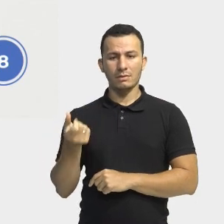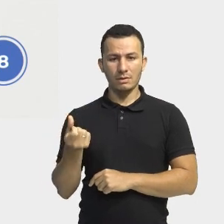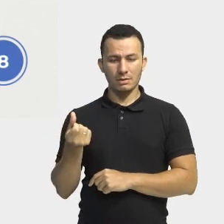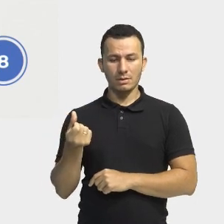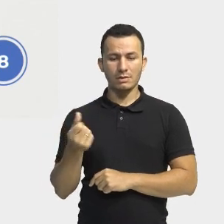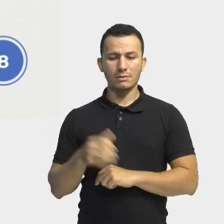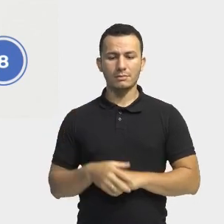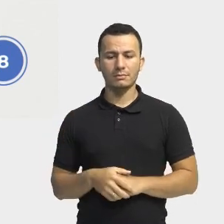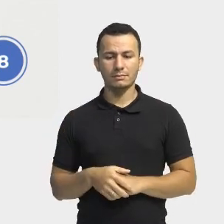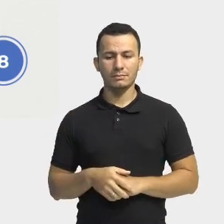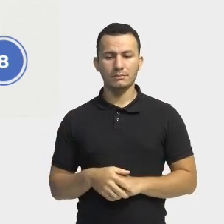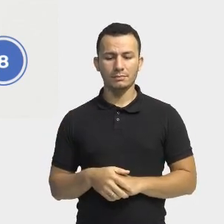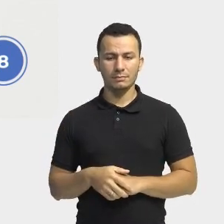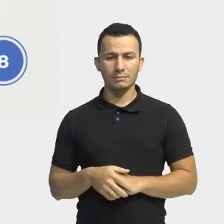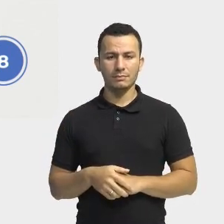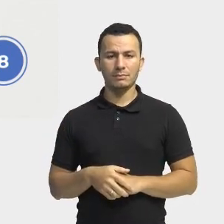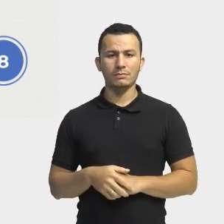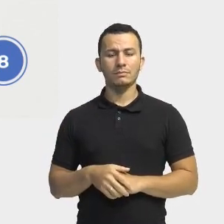menos